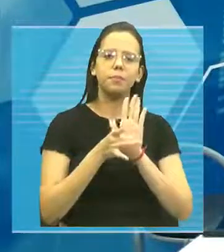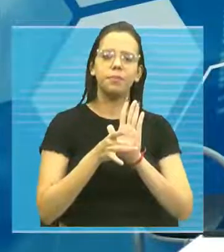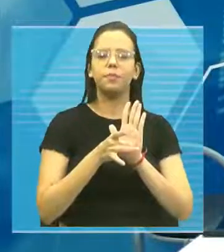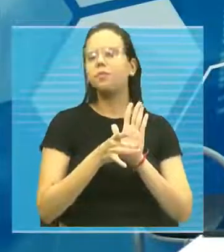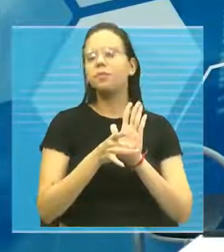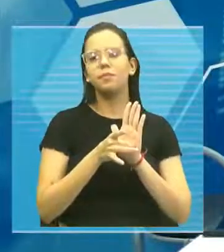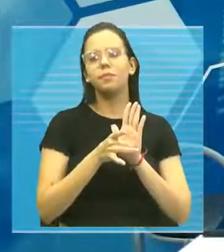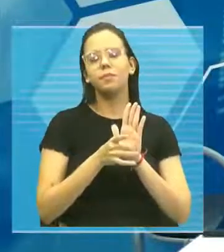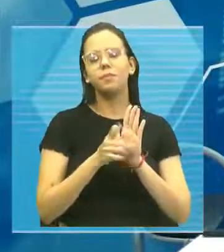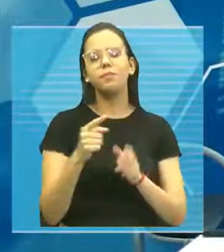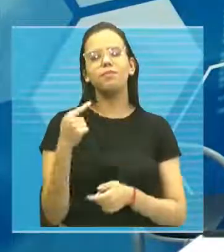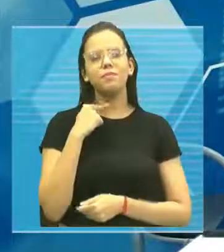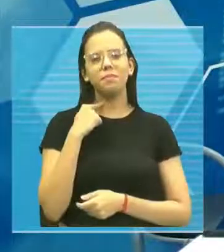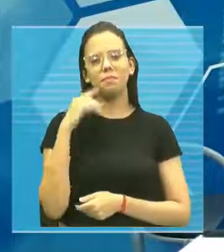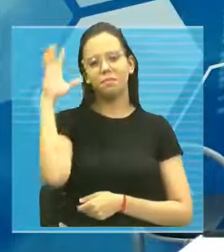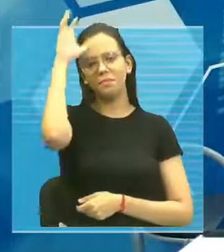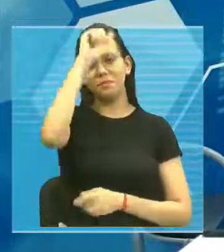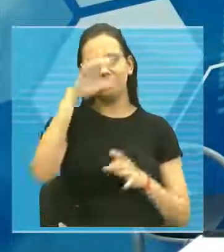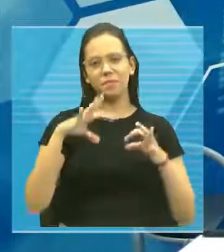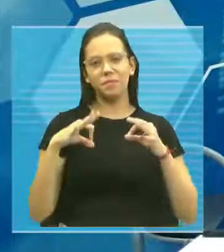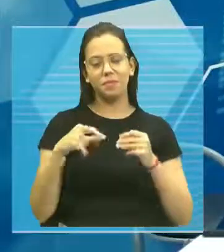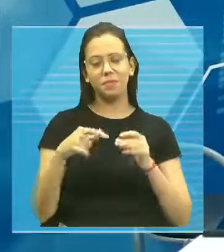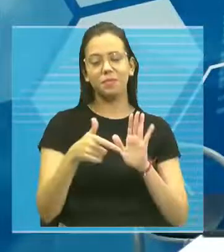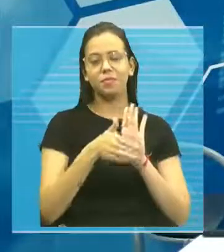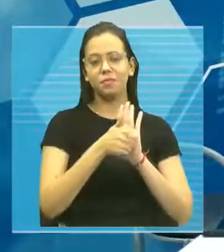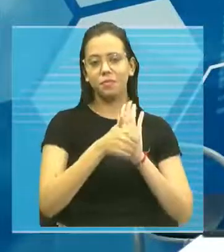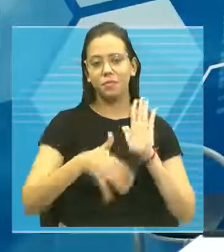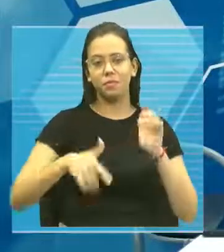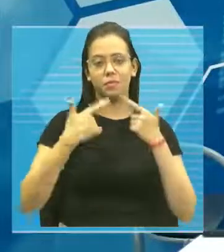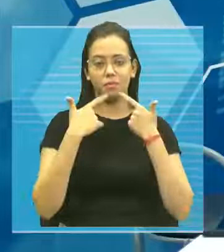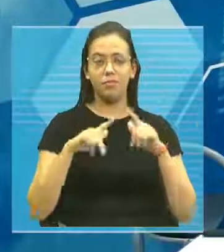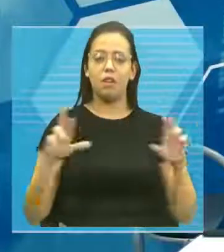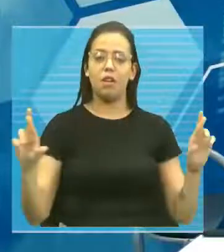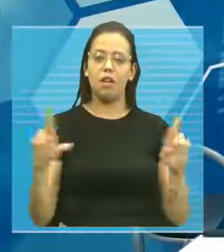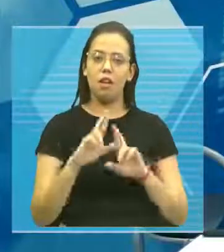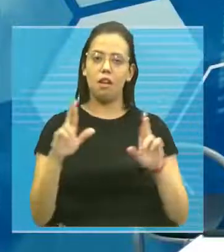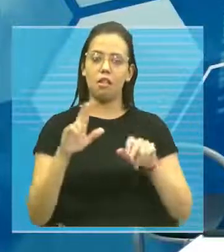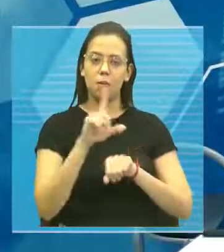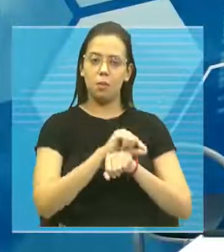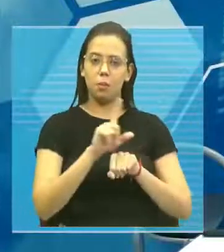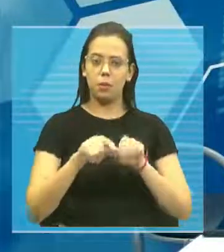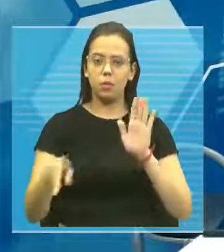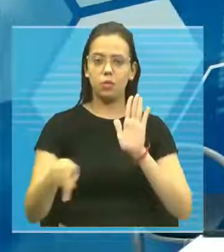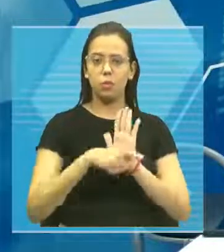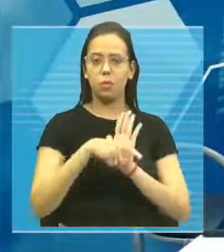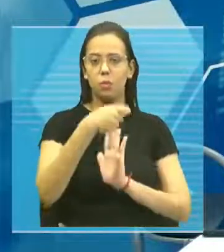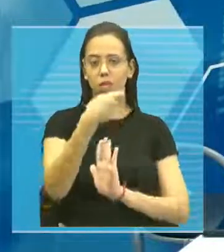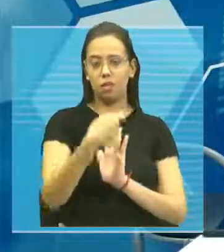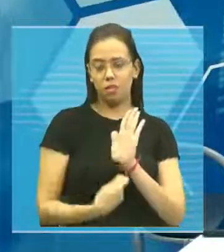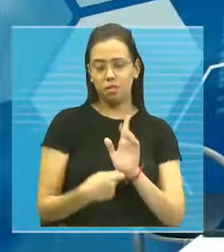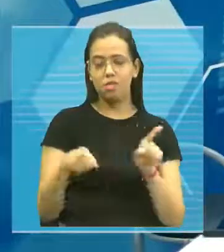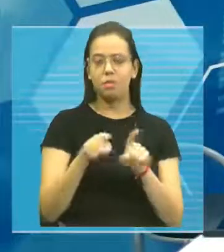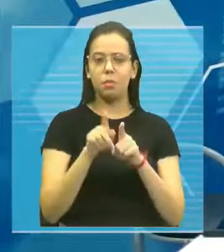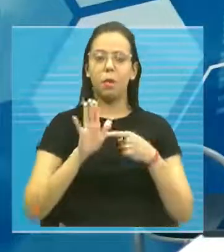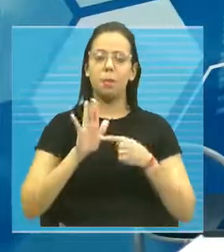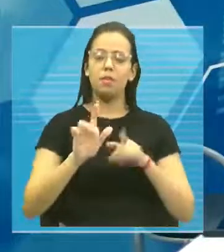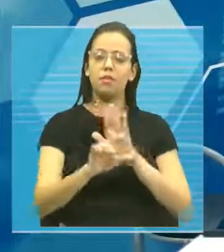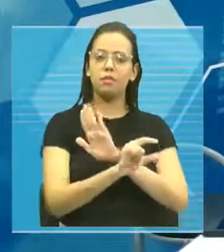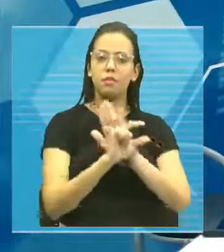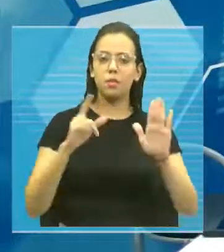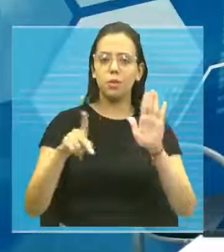e ele aprendeu todas as figuras de linguagem associada ao processo argumentativo na redação trazendo aqui é